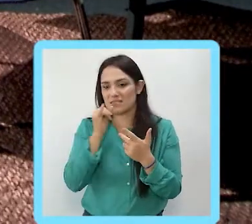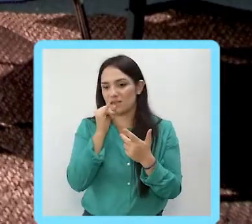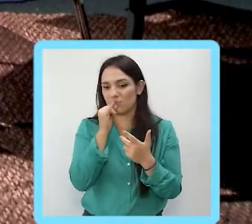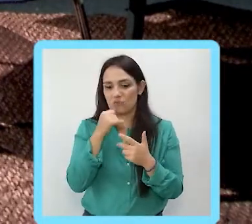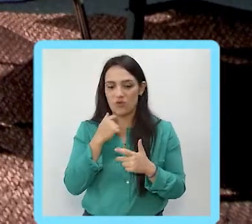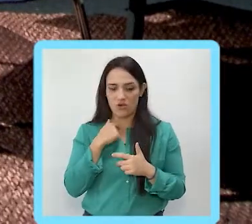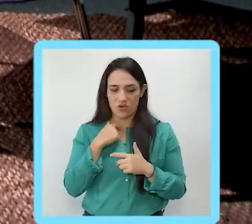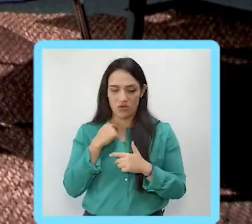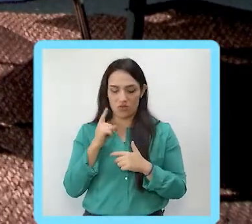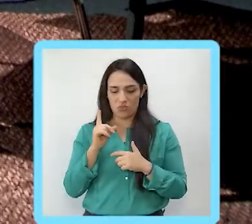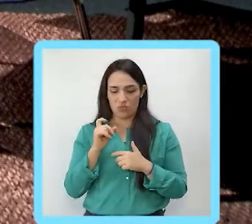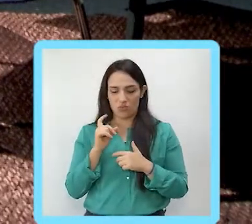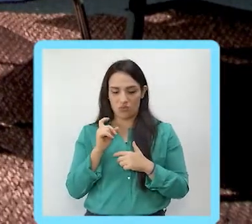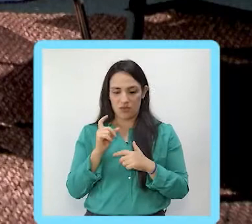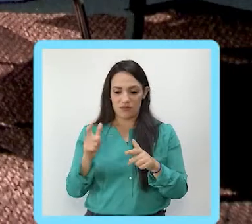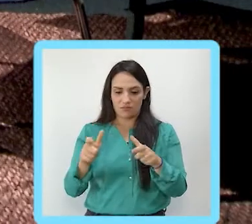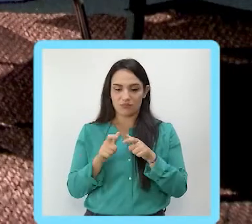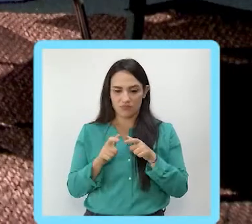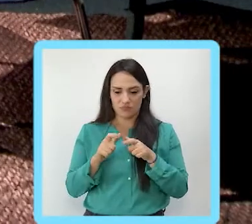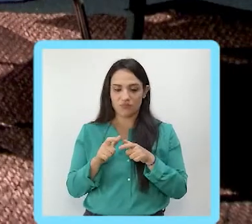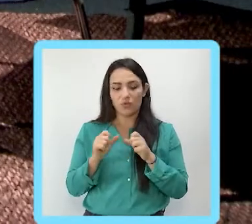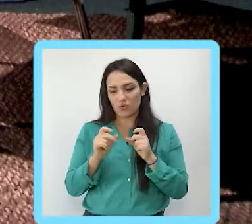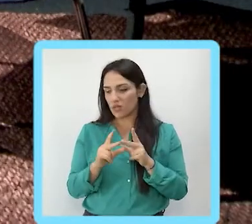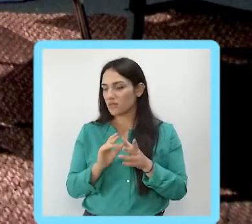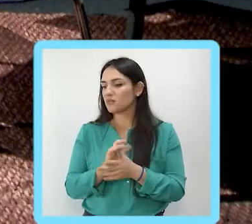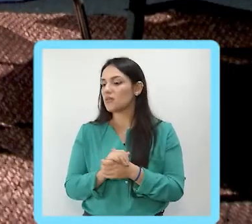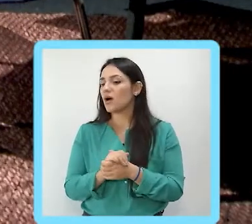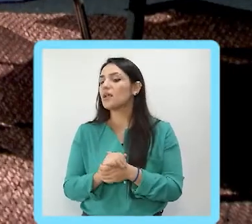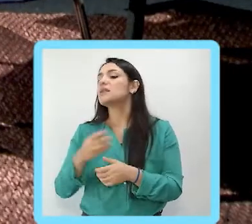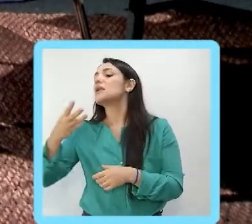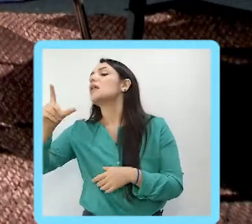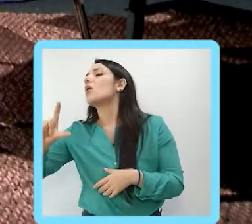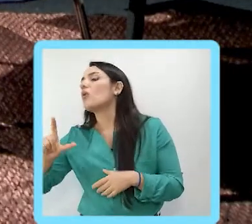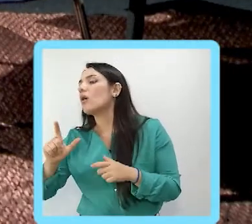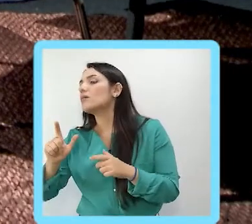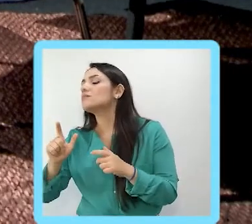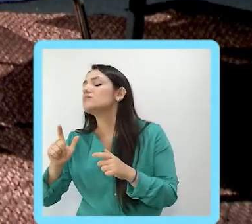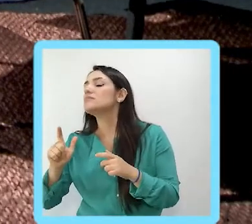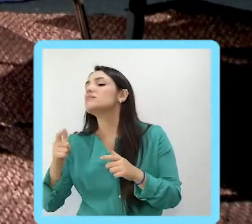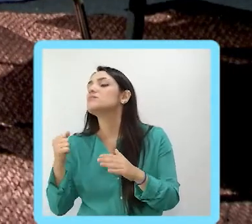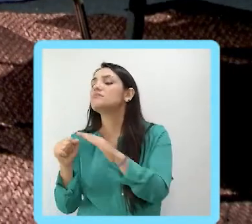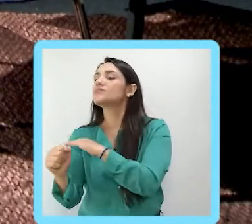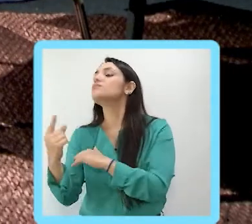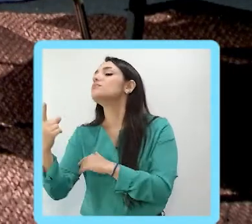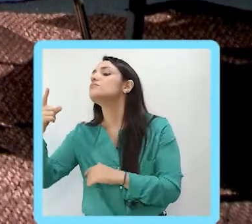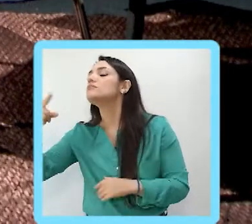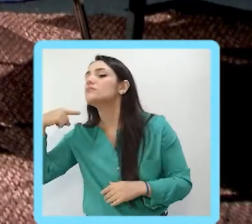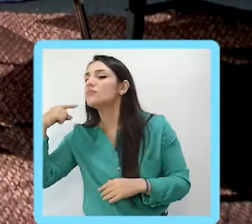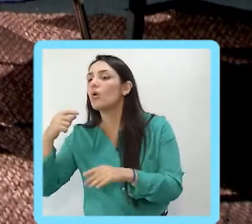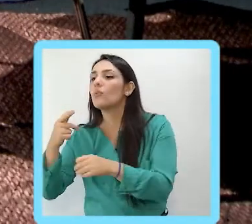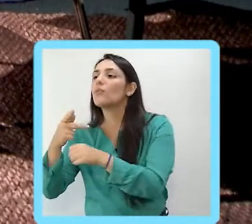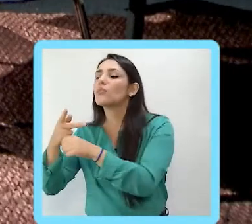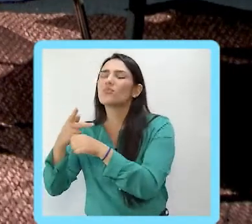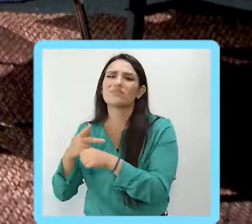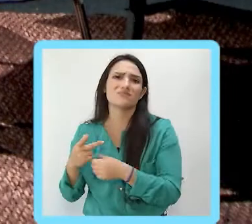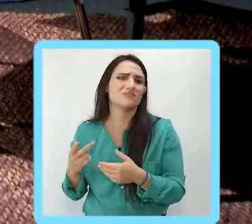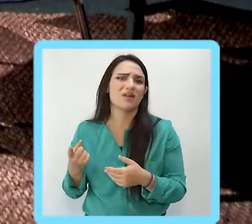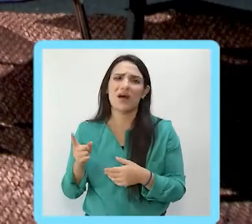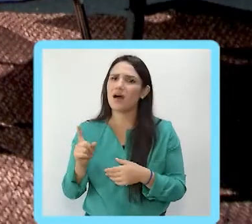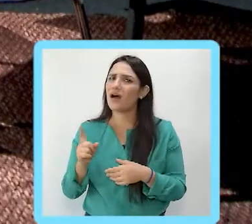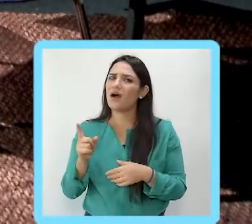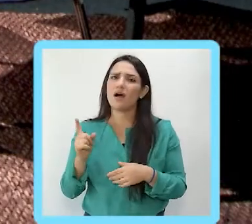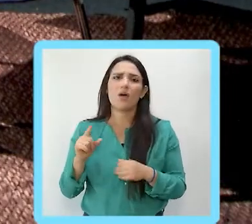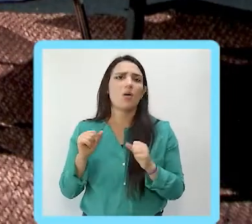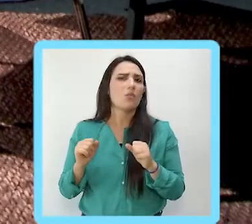só porque era Corumbá, só porque era Três Lagoas, o nosso estado, a justiça ela é toda já